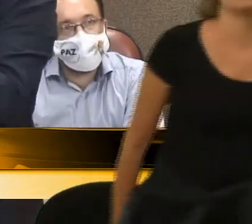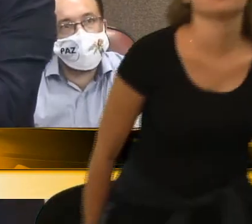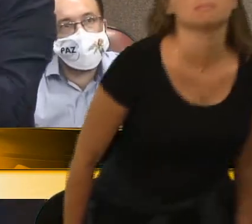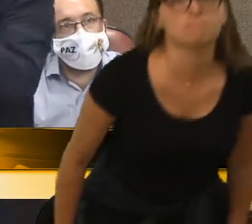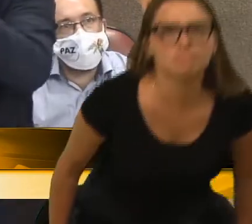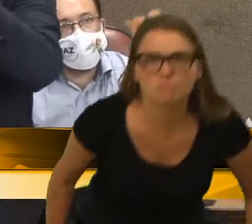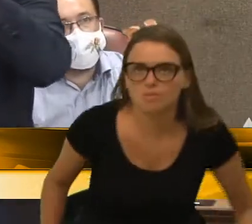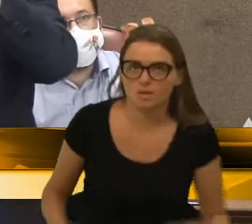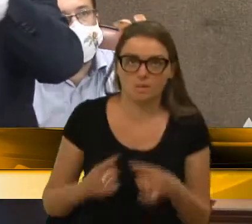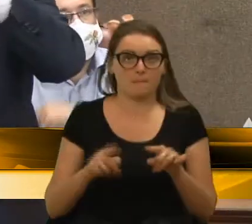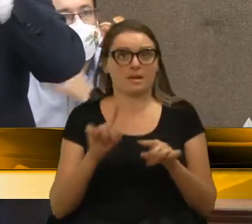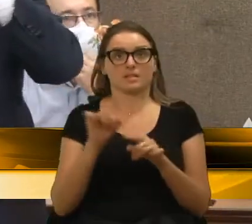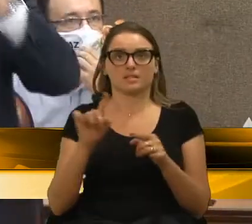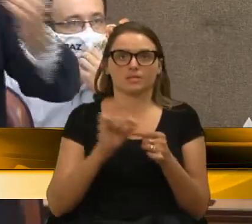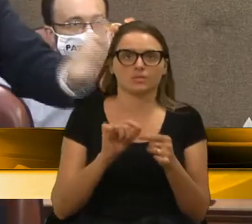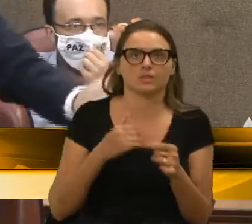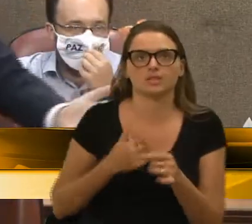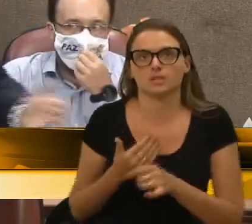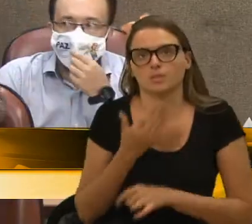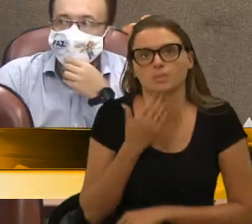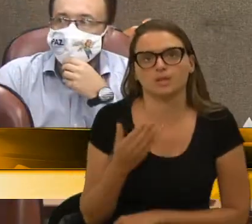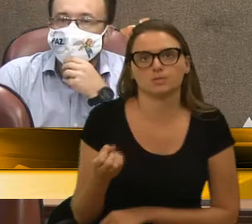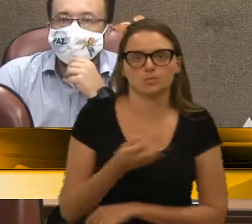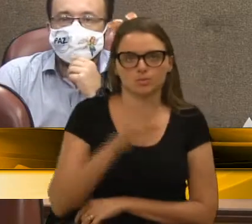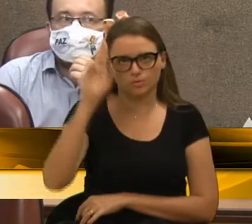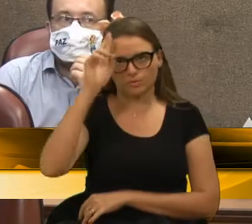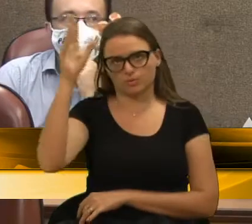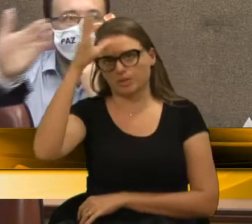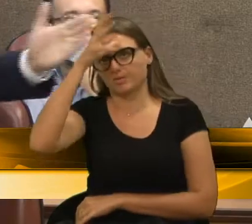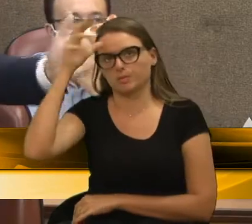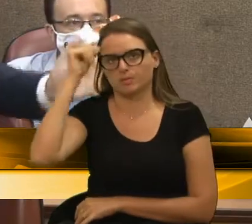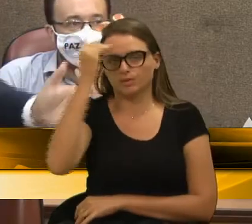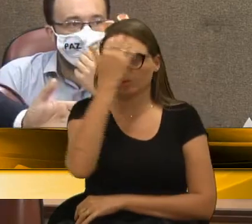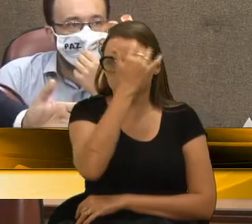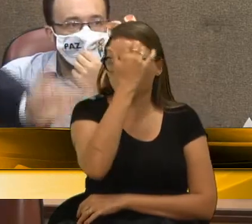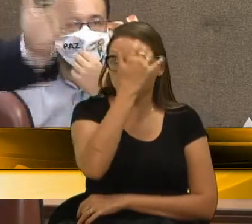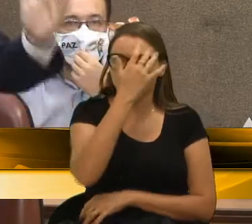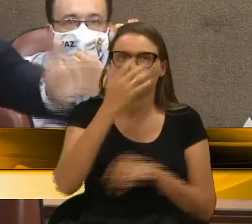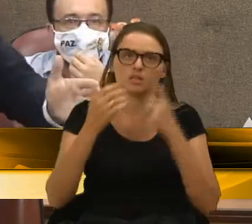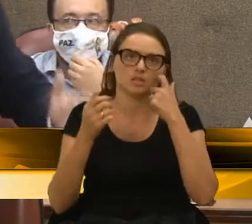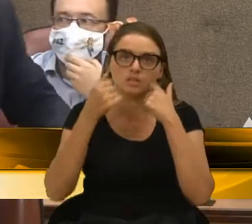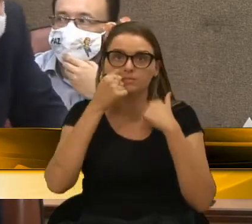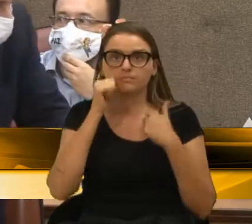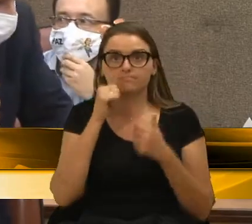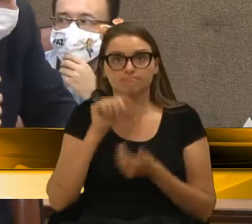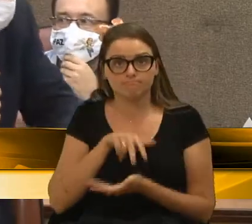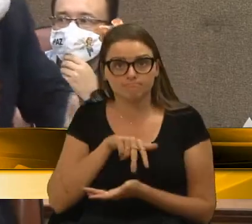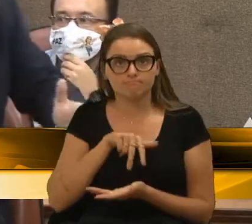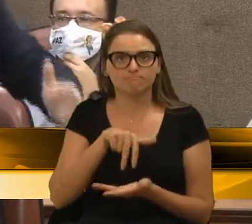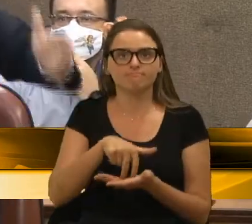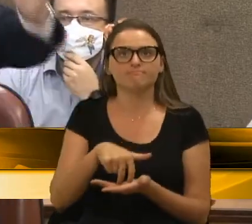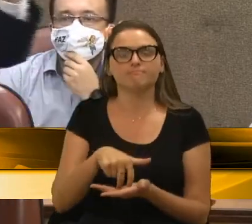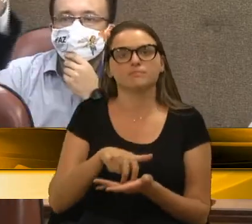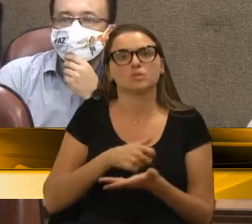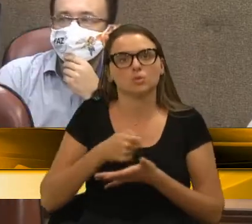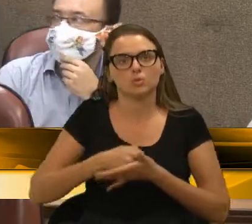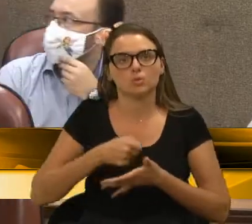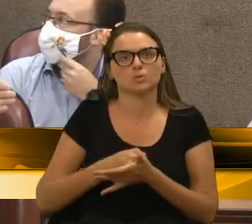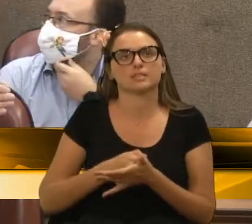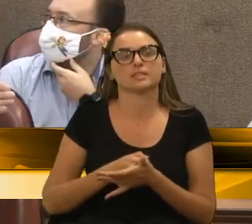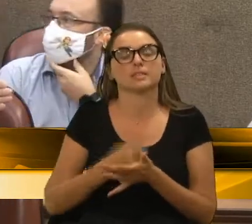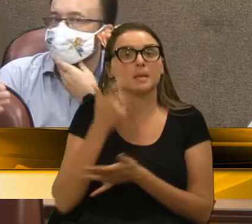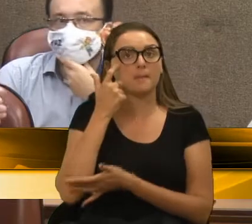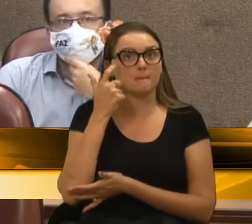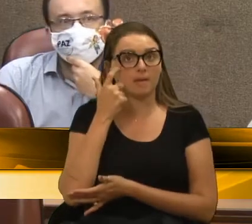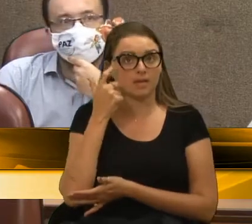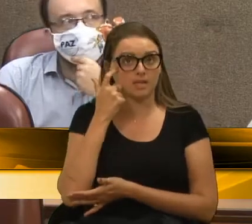rogo aqui ao futuro prefeito, ao próximo prefeito, vereador Adiló, vice Paula, que enfrentem isso, né? Que justamente